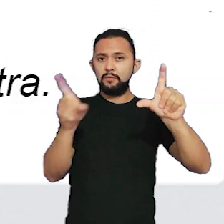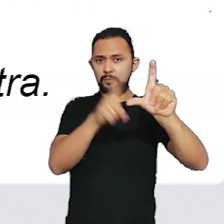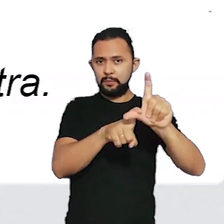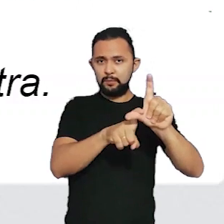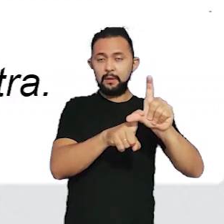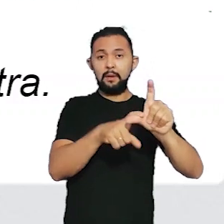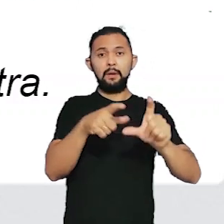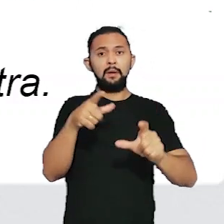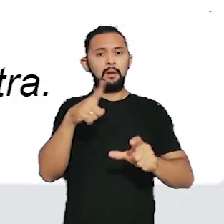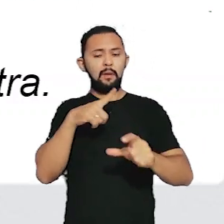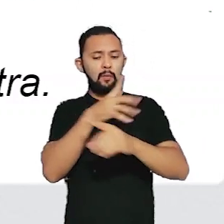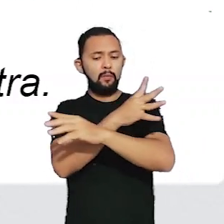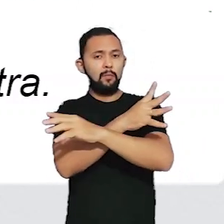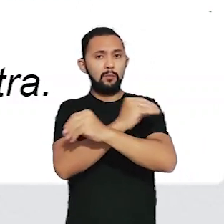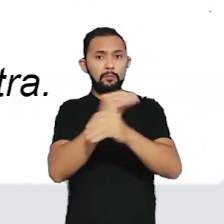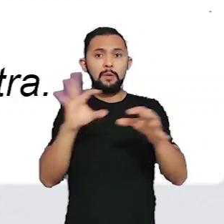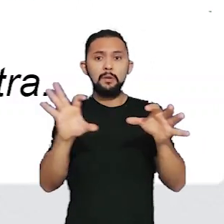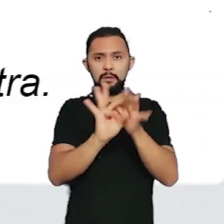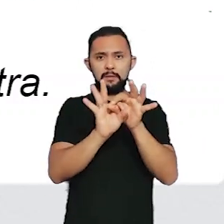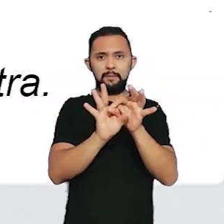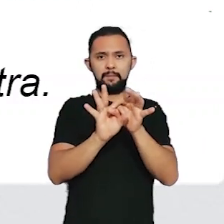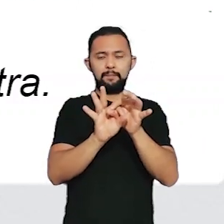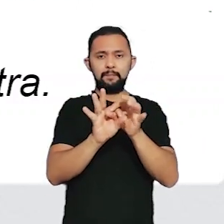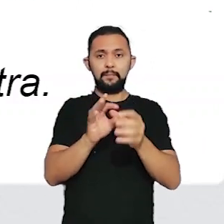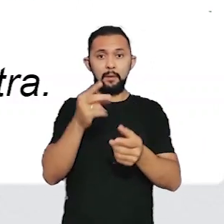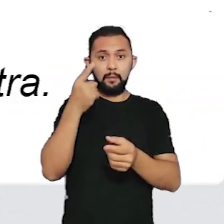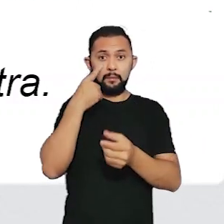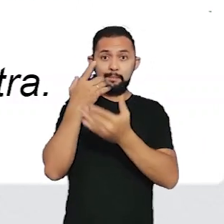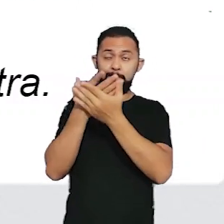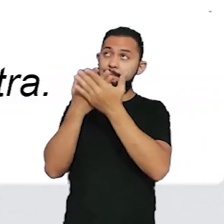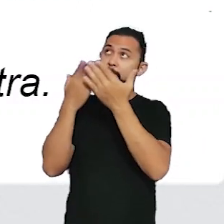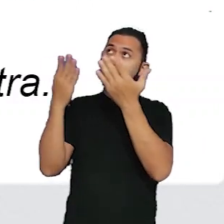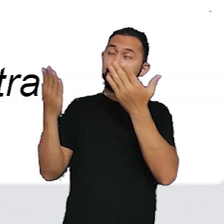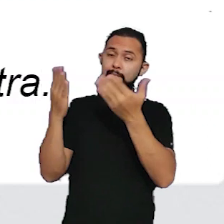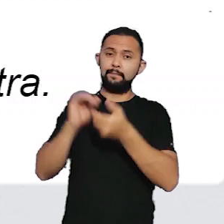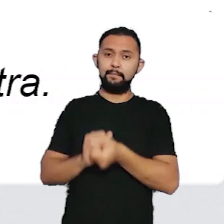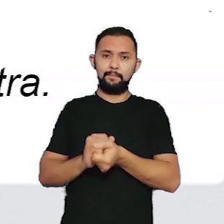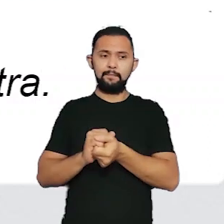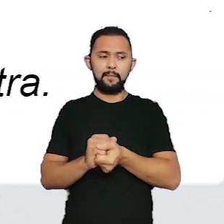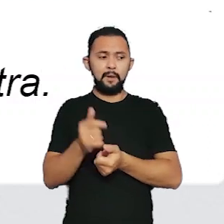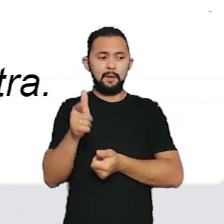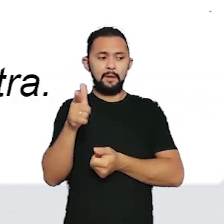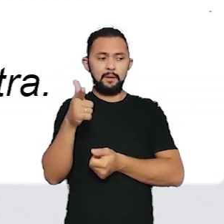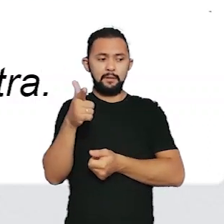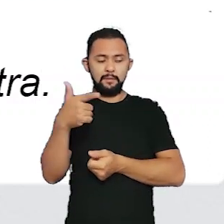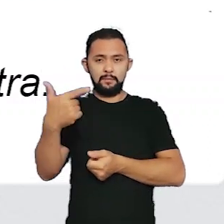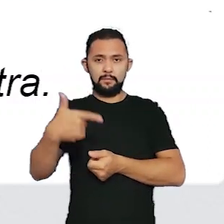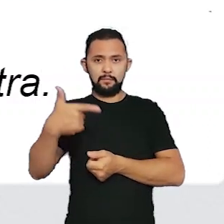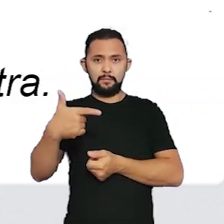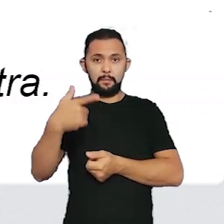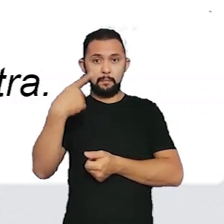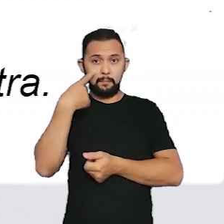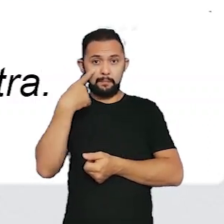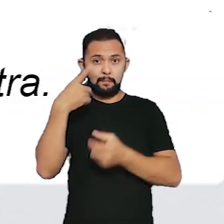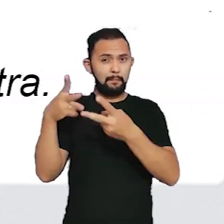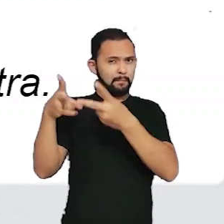eu vou chamar de oração principal. Então está aí a oração subordinada e a segunda oração